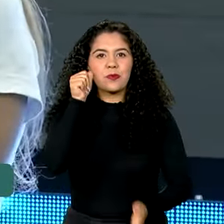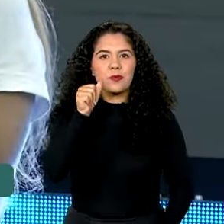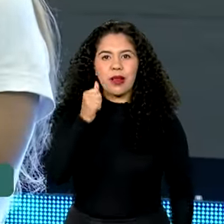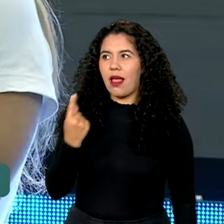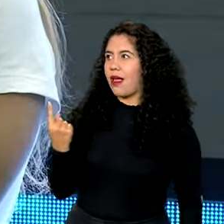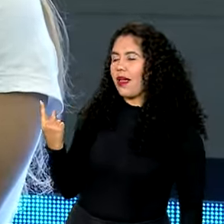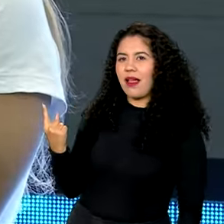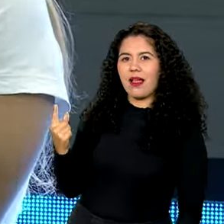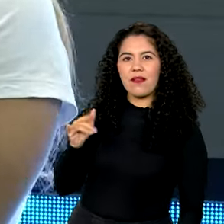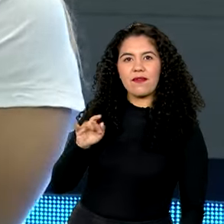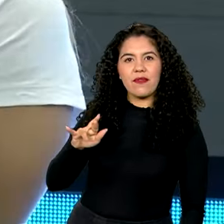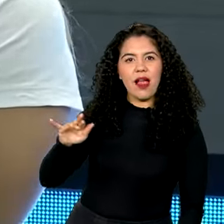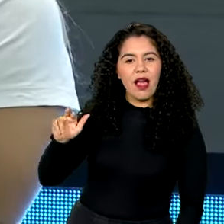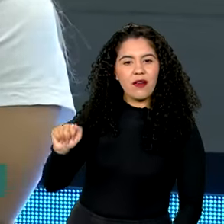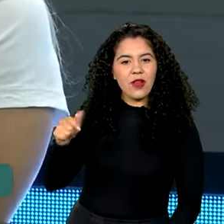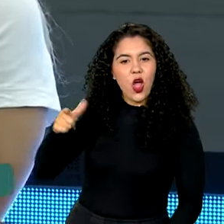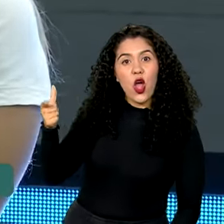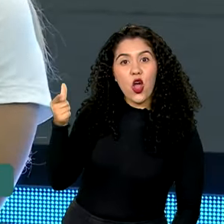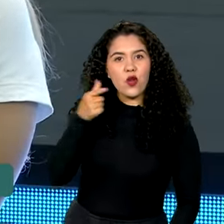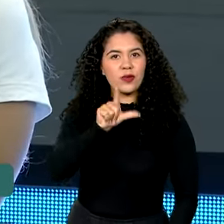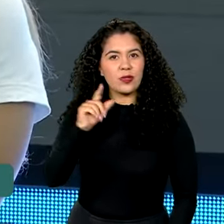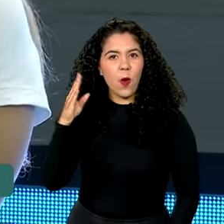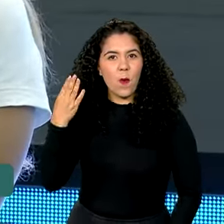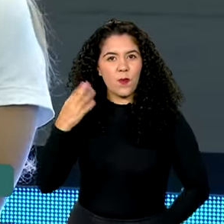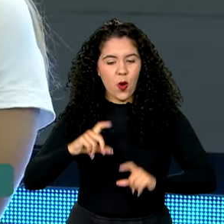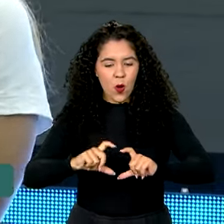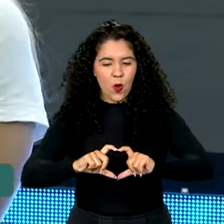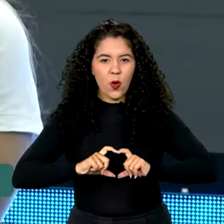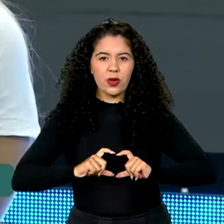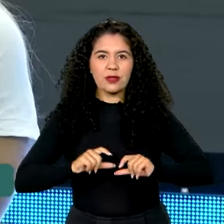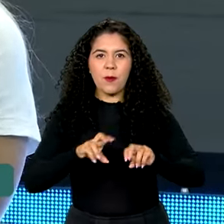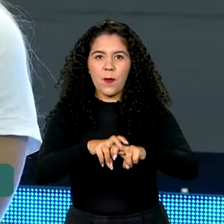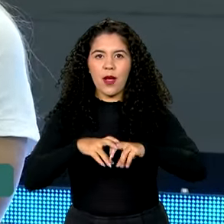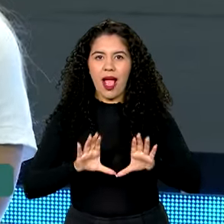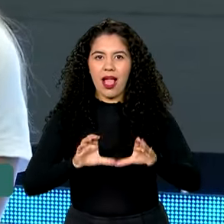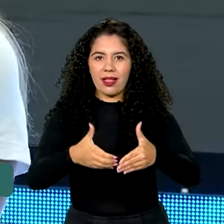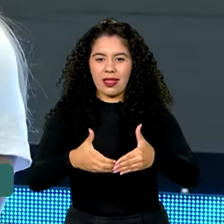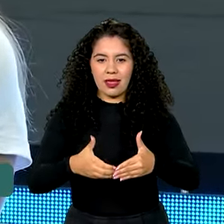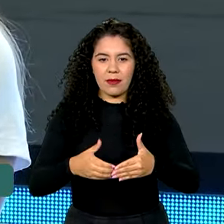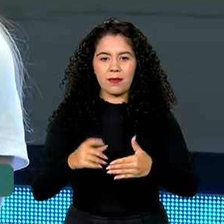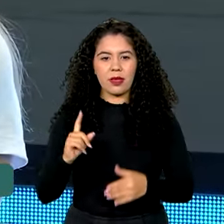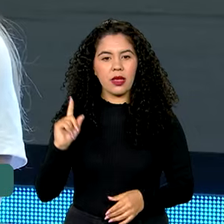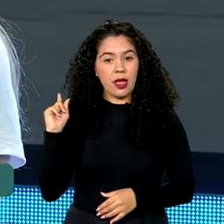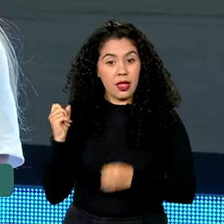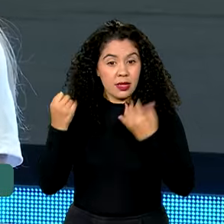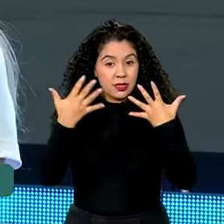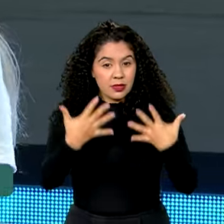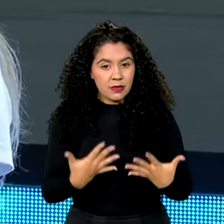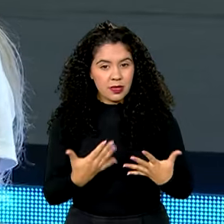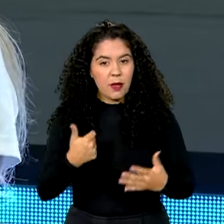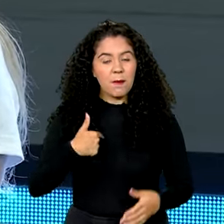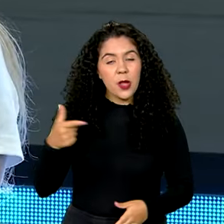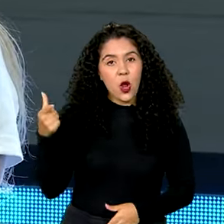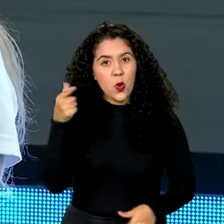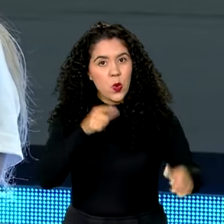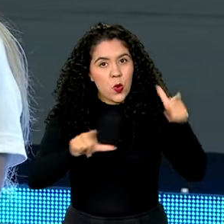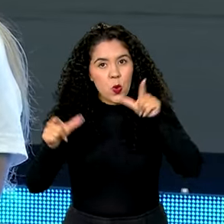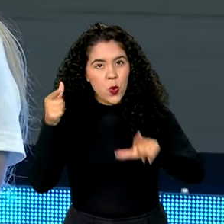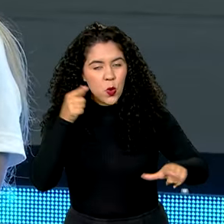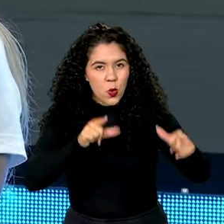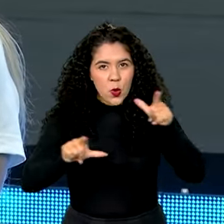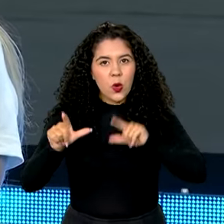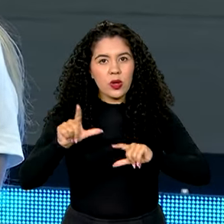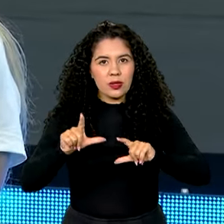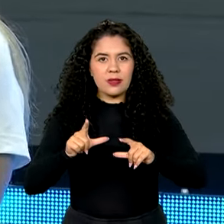a conquistar uma medalha inédita de bronze por equipes. Então, para que eu possa ter conquistado esses resultados, isso fez